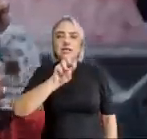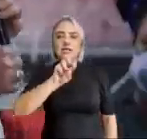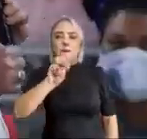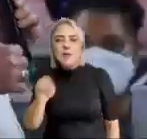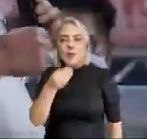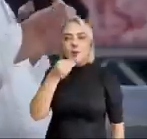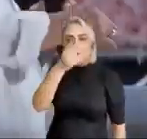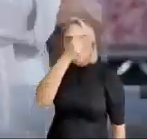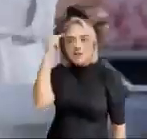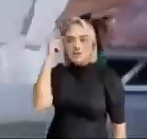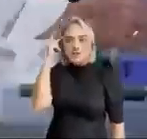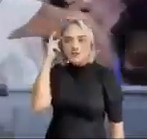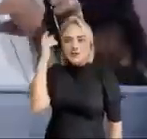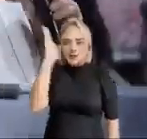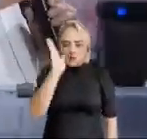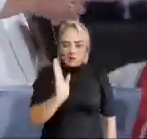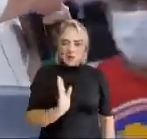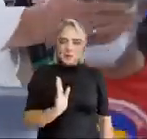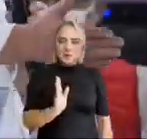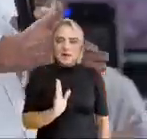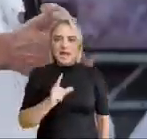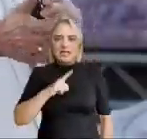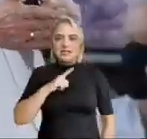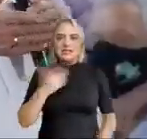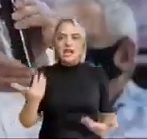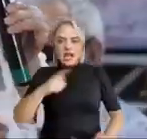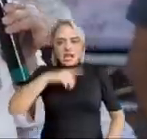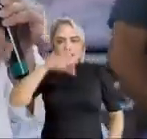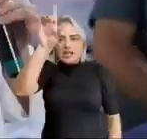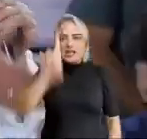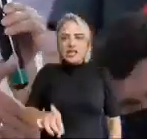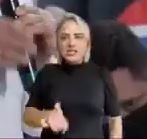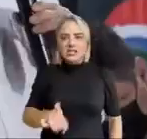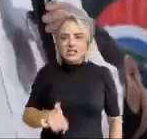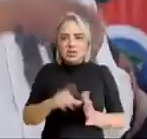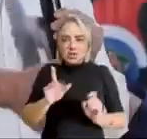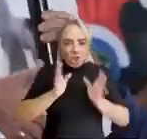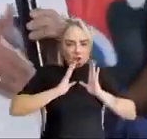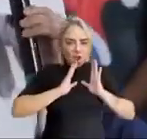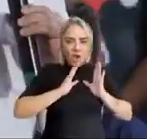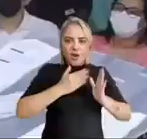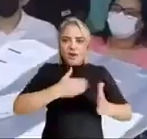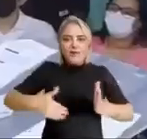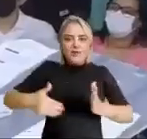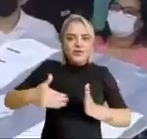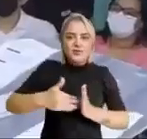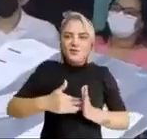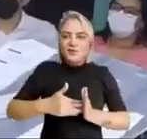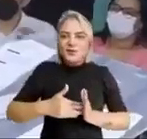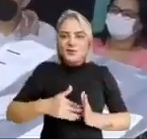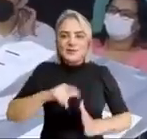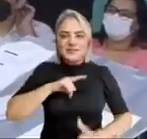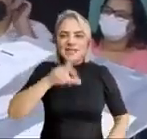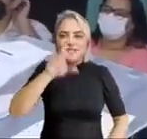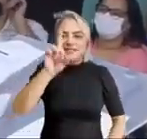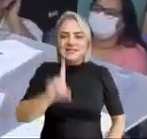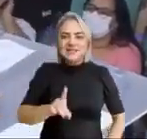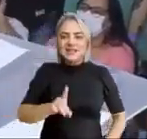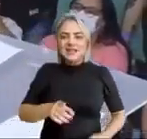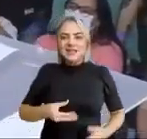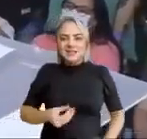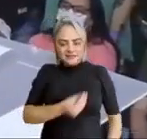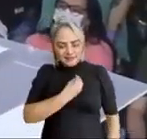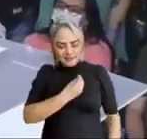Brasil, sabe, em que só meia dúzia tem o direito a tudo, ou um Brasil em que todos têm o direito a participar das coisas que nós produzimos